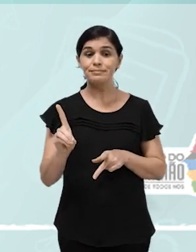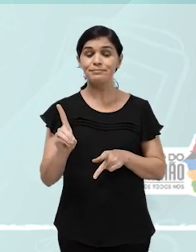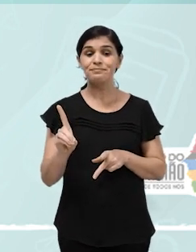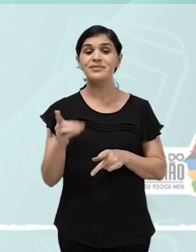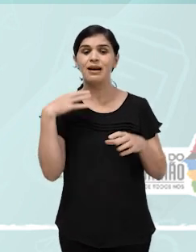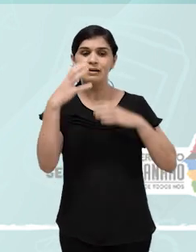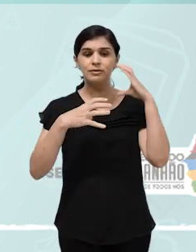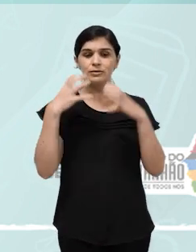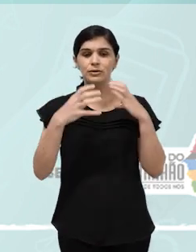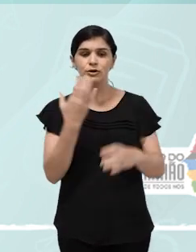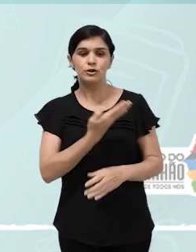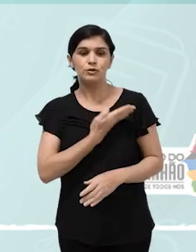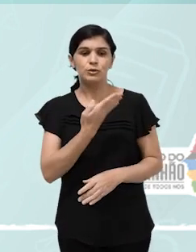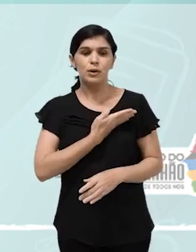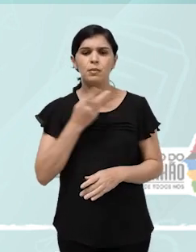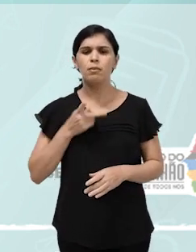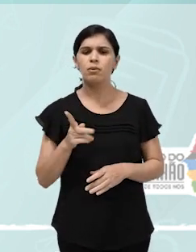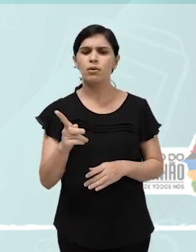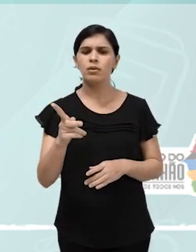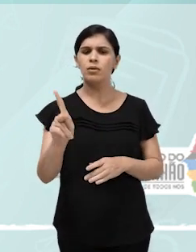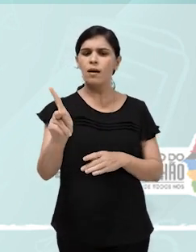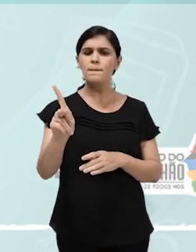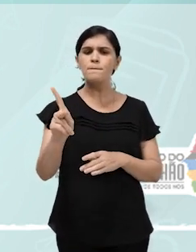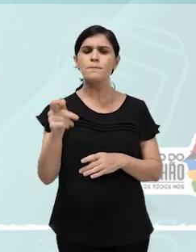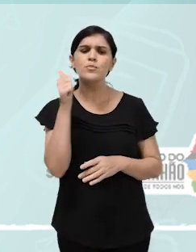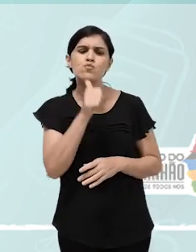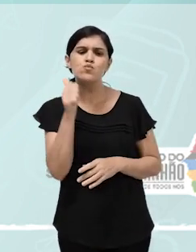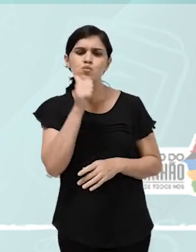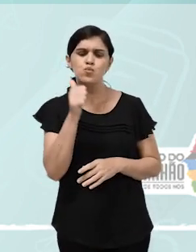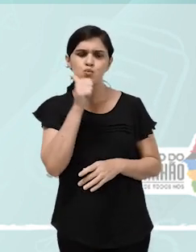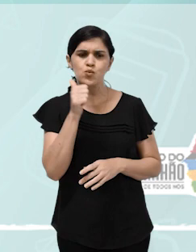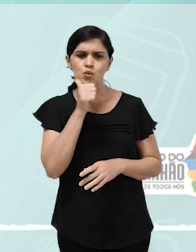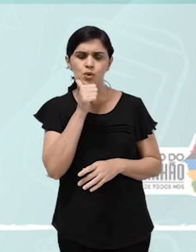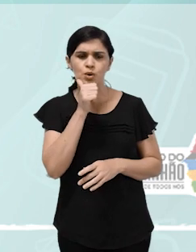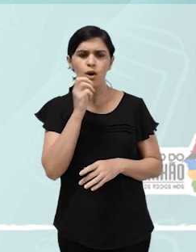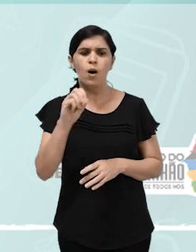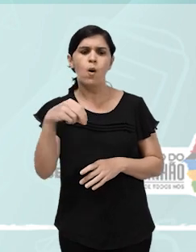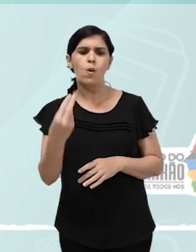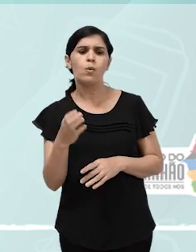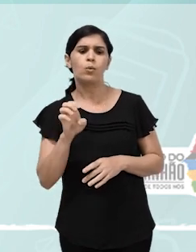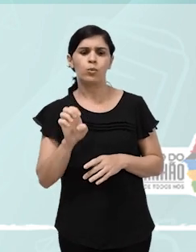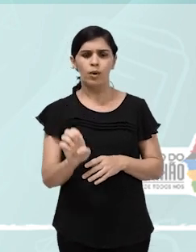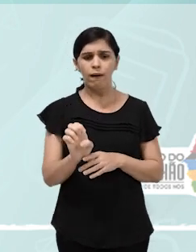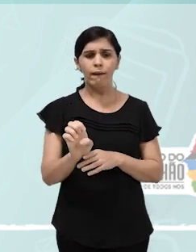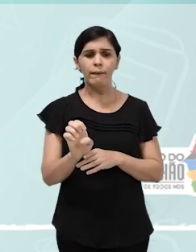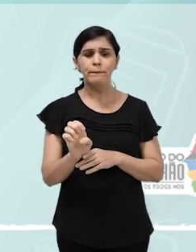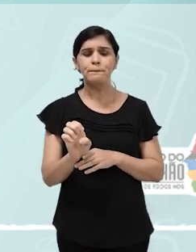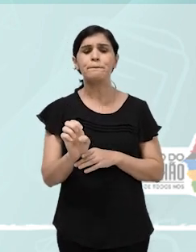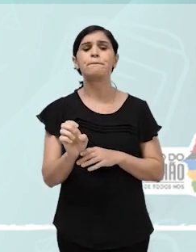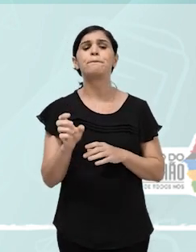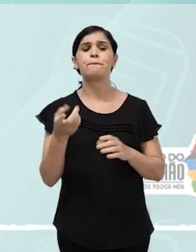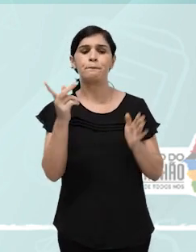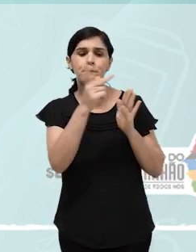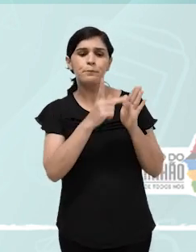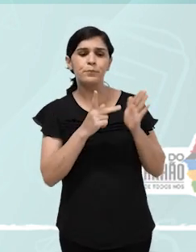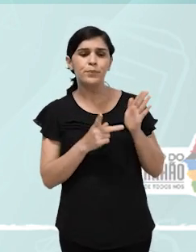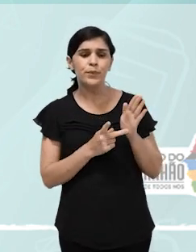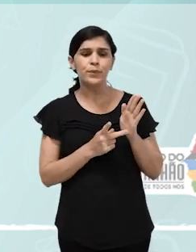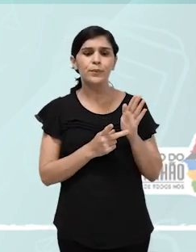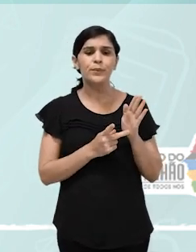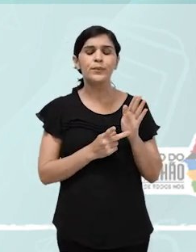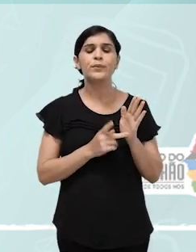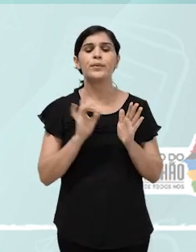feminino. Ou letra E, os poemas são produzidos para serem encenados. Olha só, você tem aqui 5